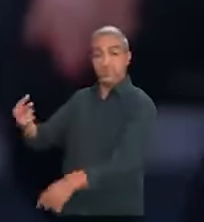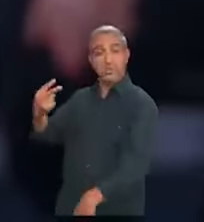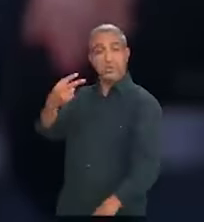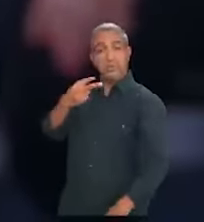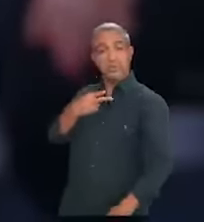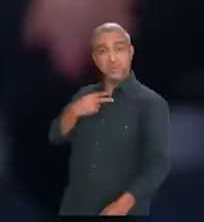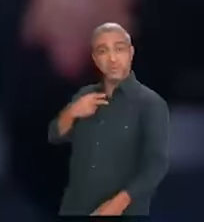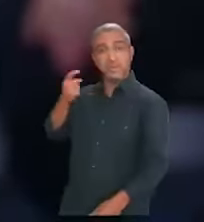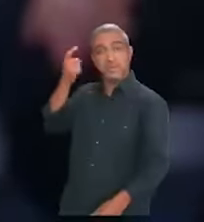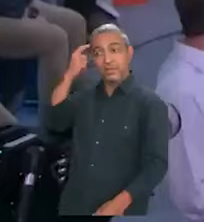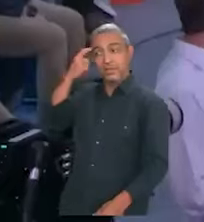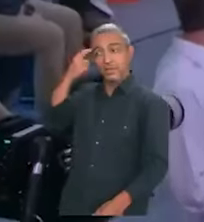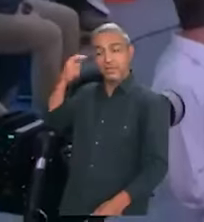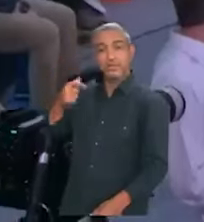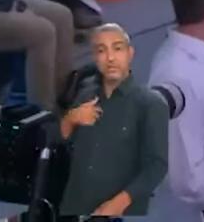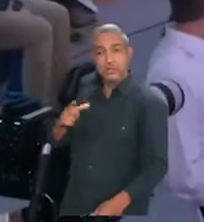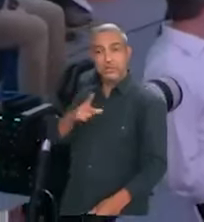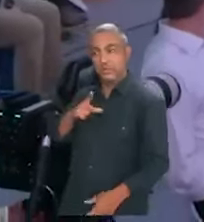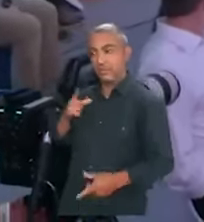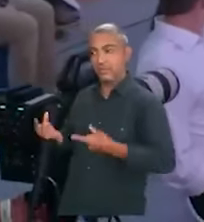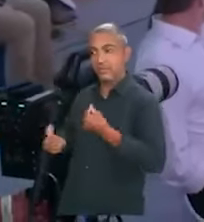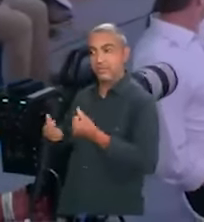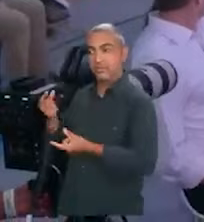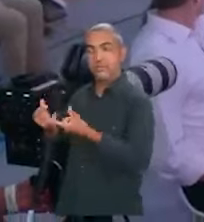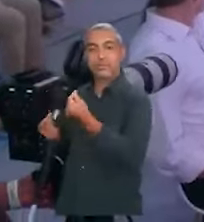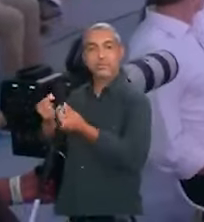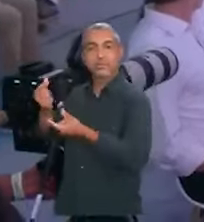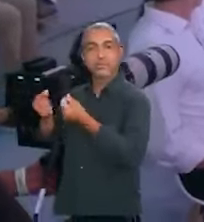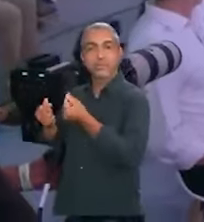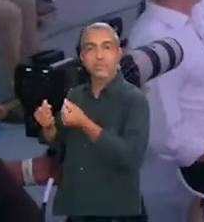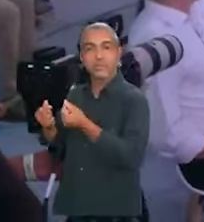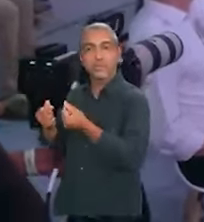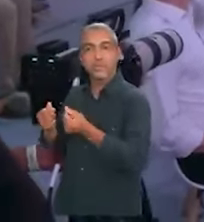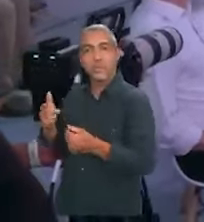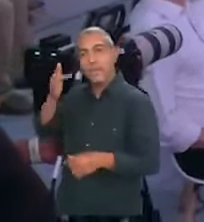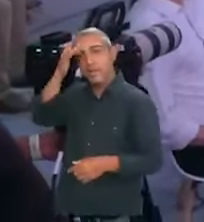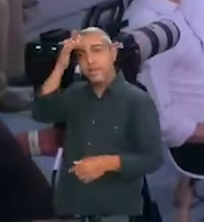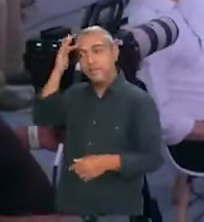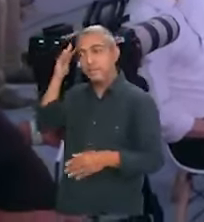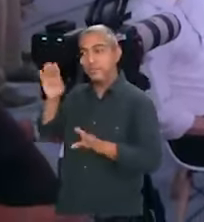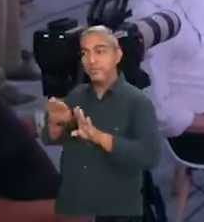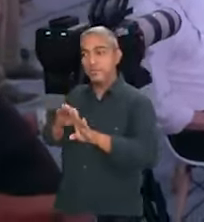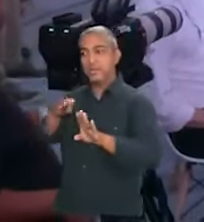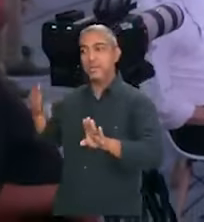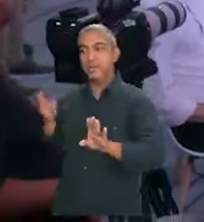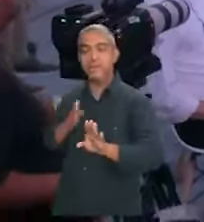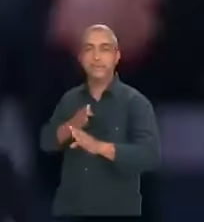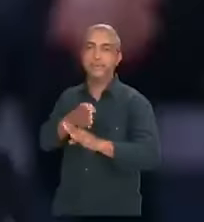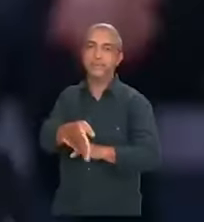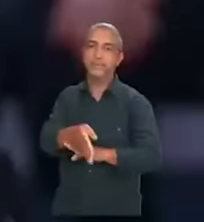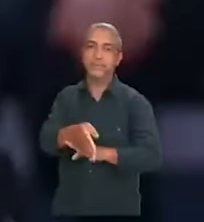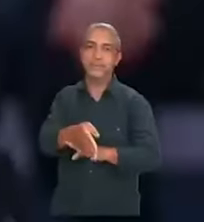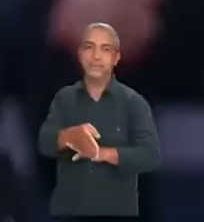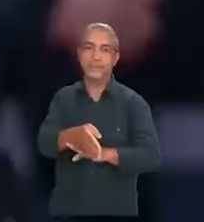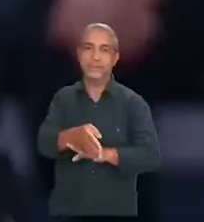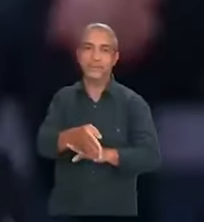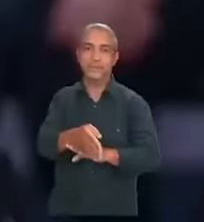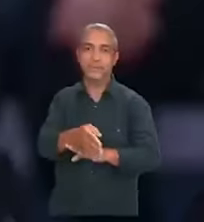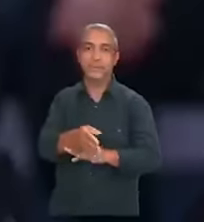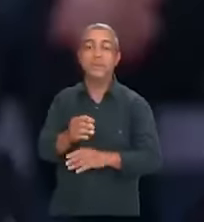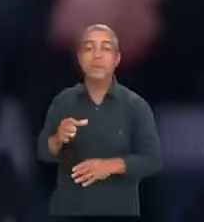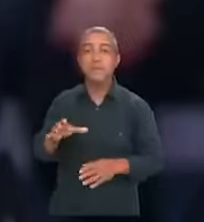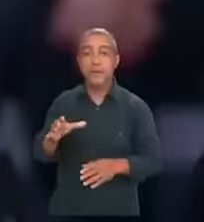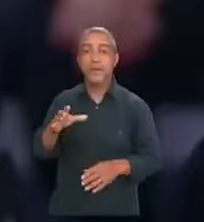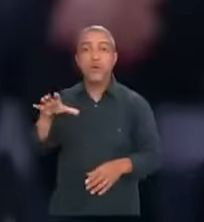eles abrem a porta para ouvir aquilo que que eu tenho para dizer Deus me deu a oportunidade de ganhar um dos maiores empresários de